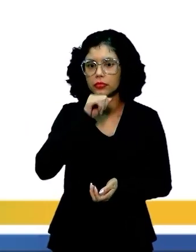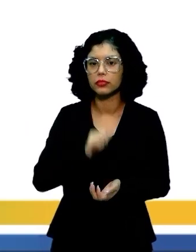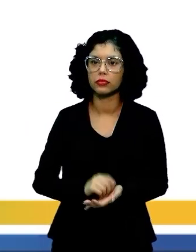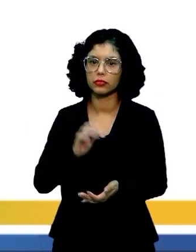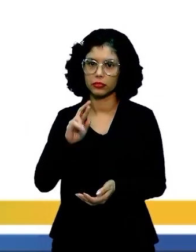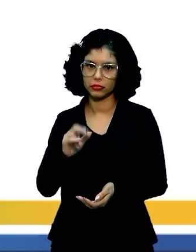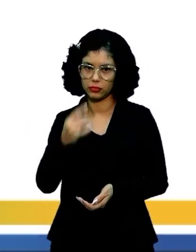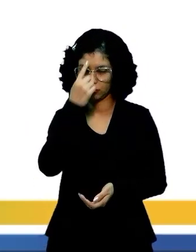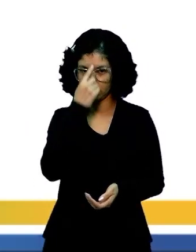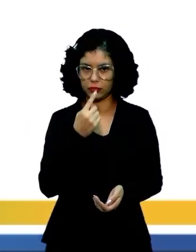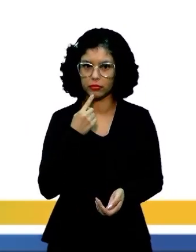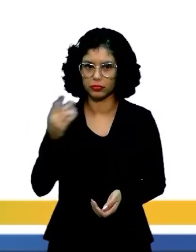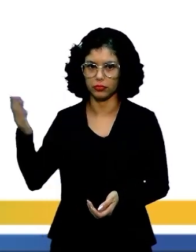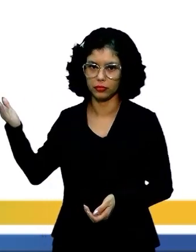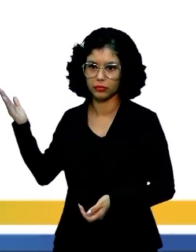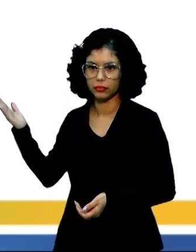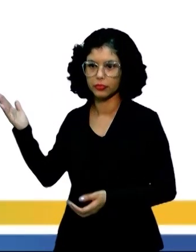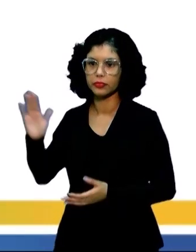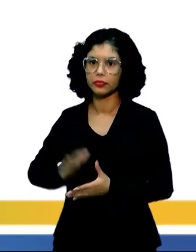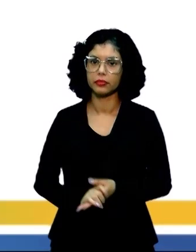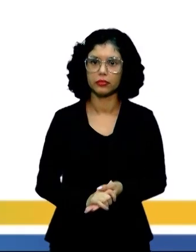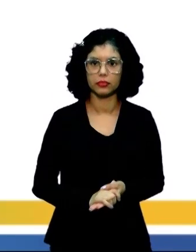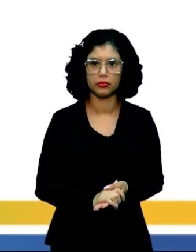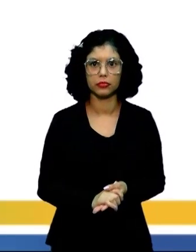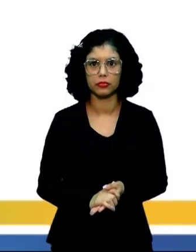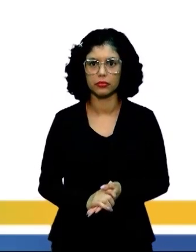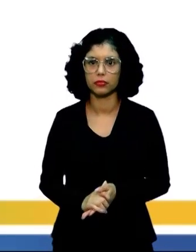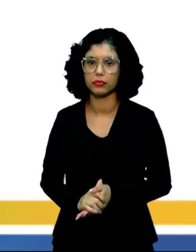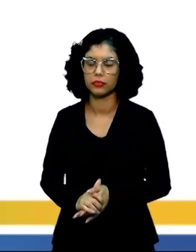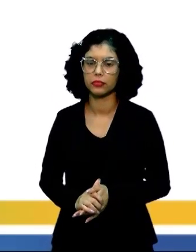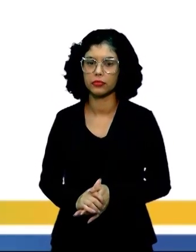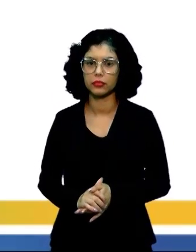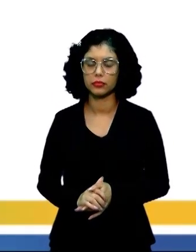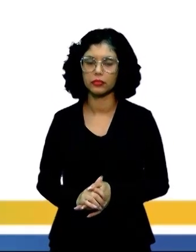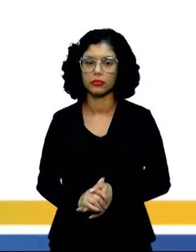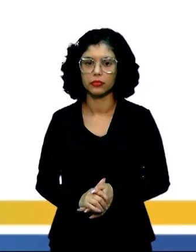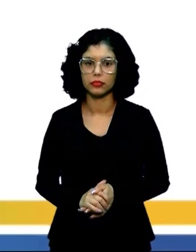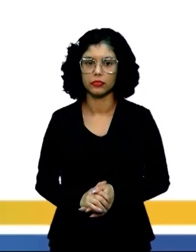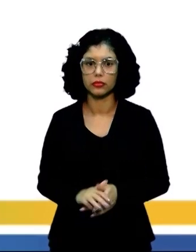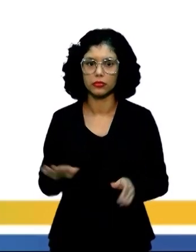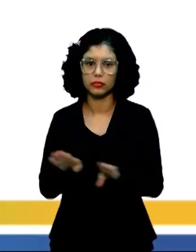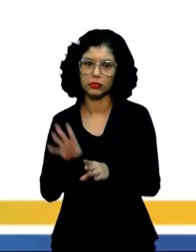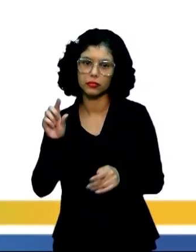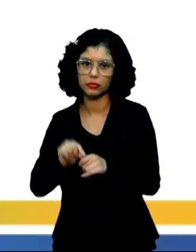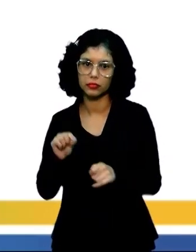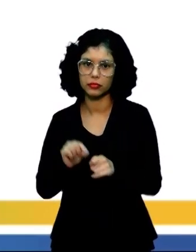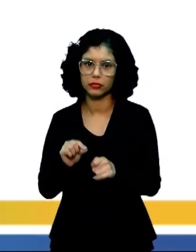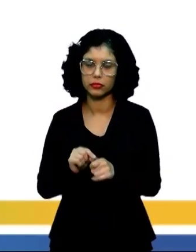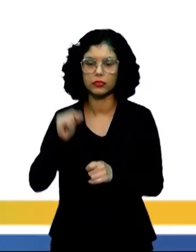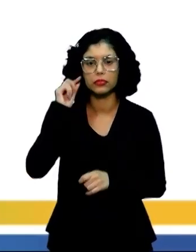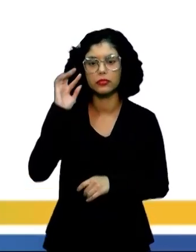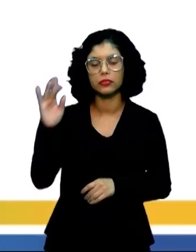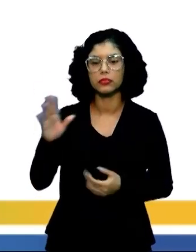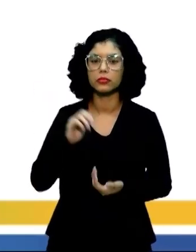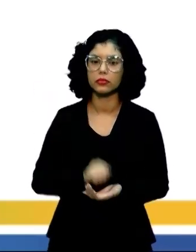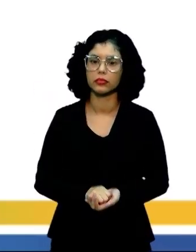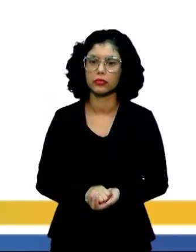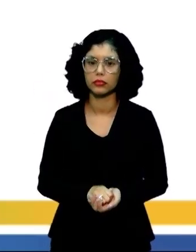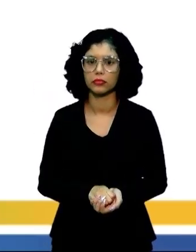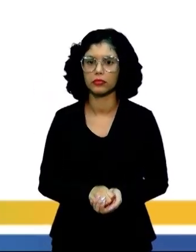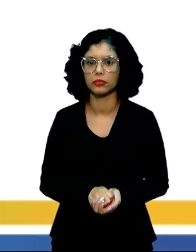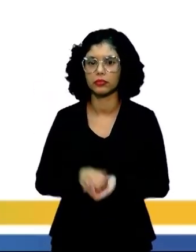escrava, aí na imagem que vocês observam, ela vem fazer uma reflexão, quer